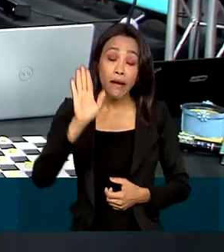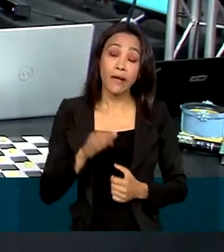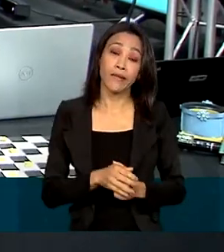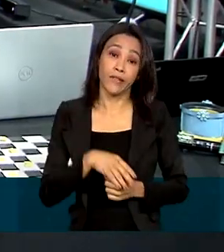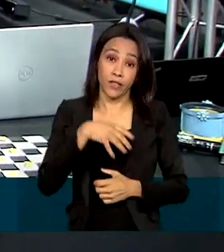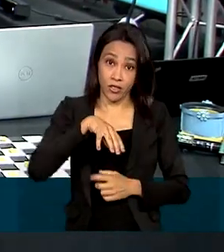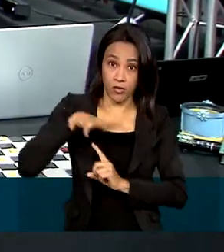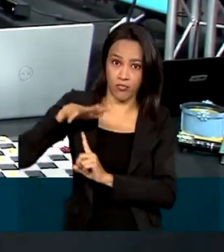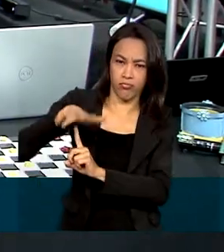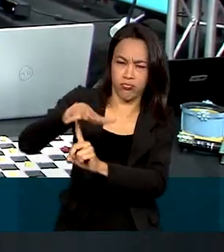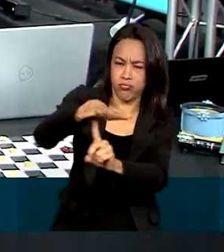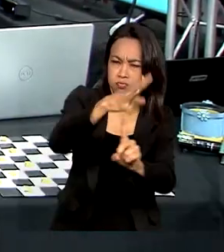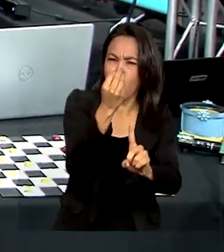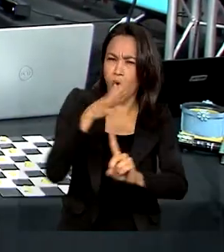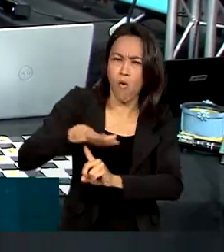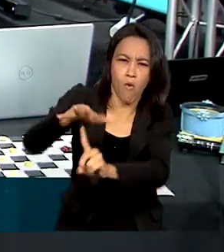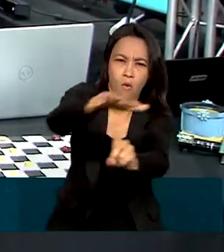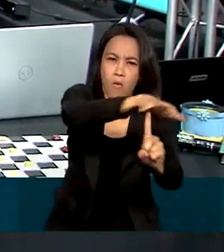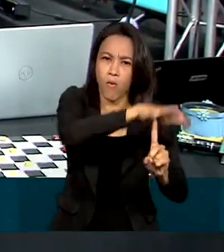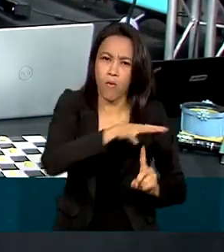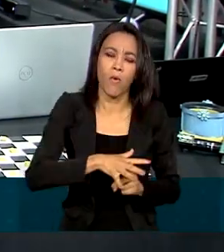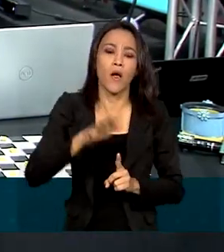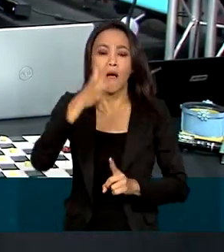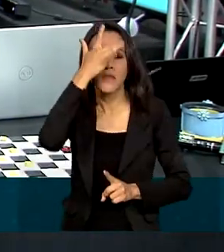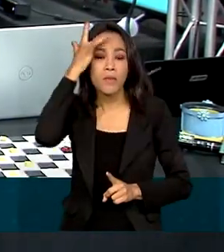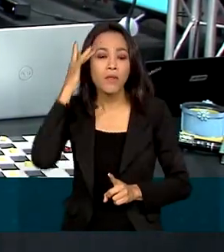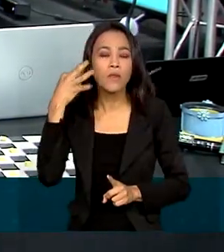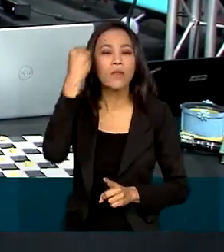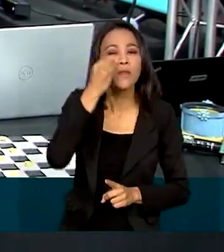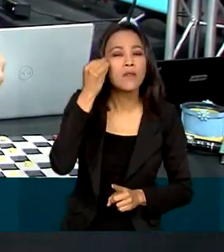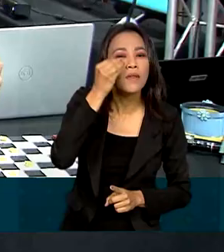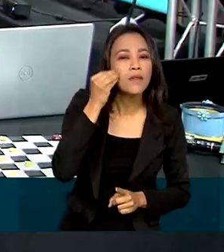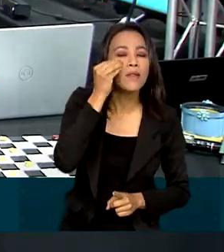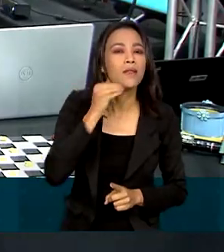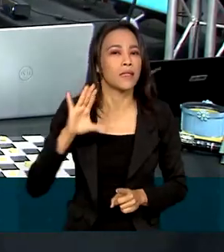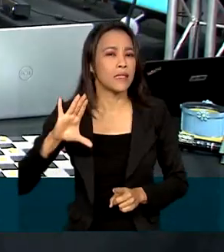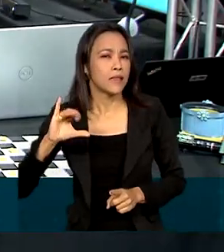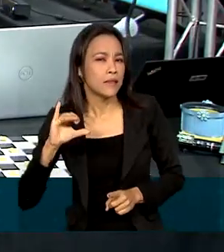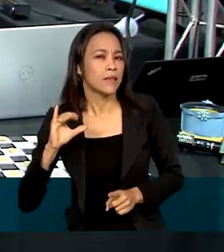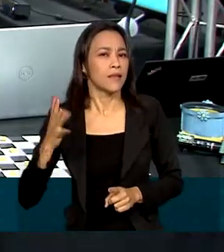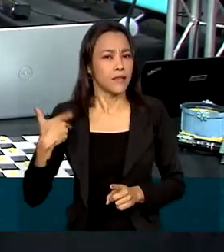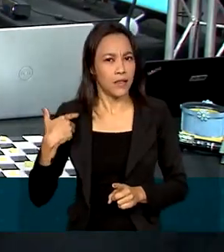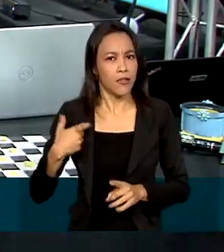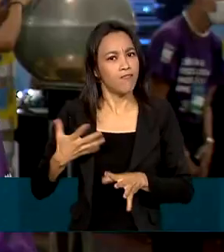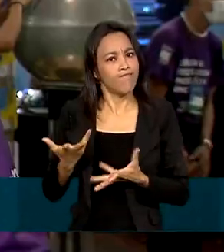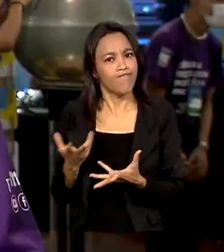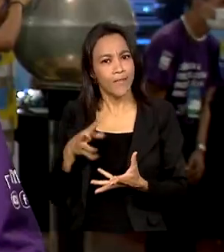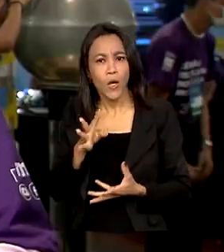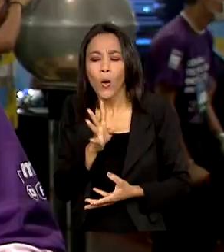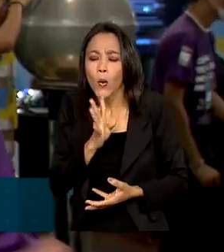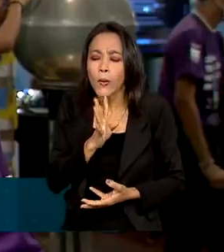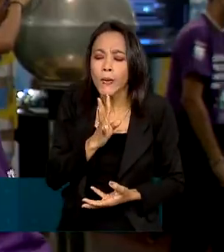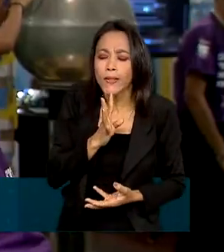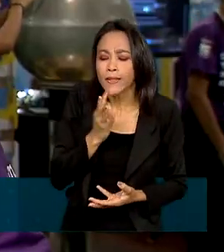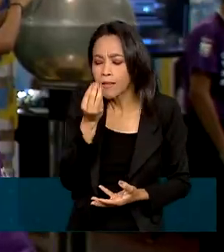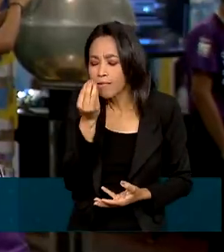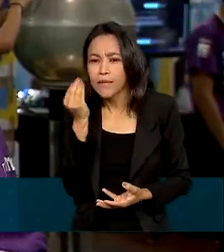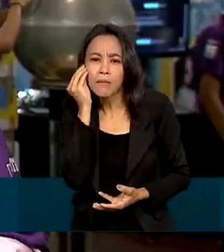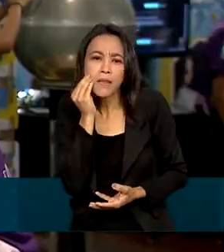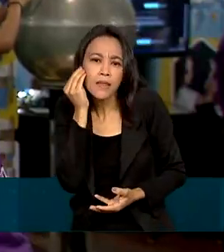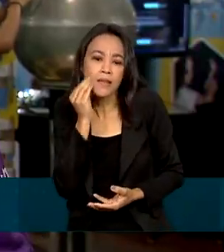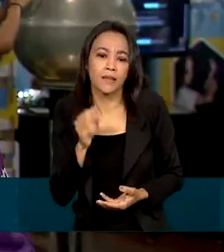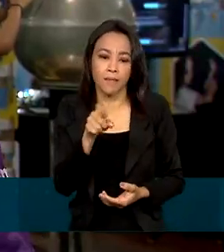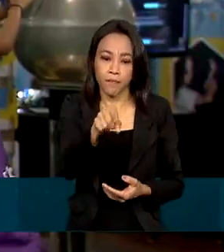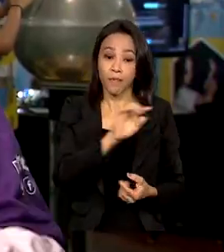estandes onde o público experimenta a ciência colocando a mão na massa. Uma grande festa da ciência.